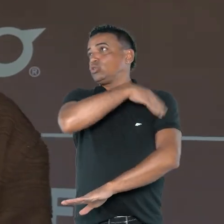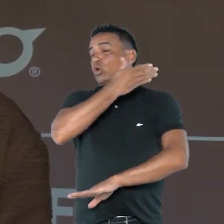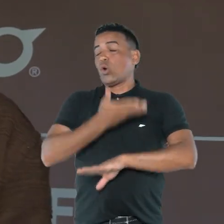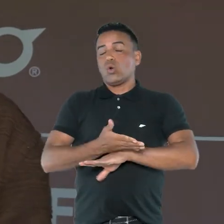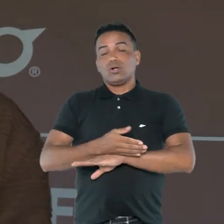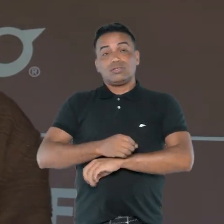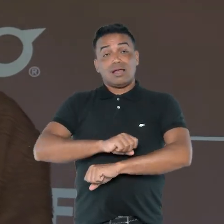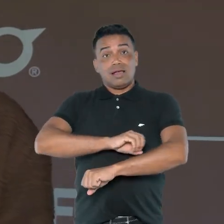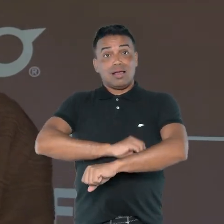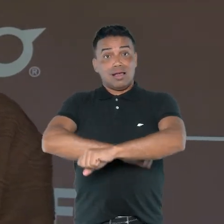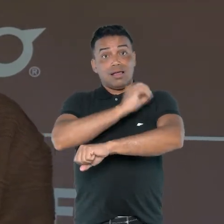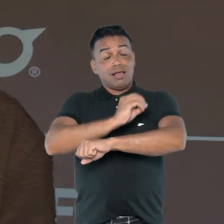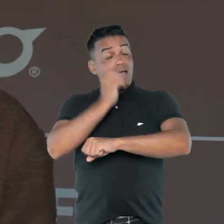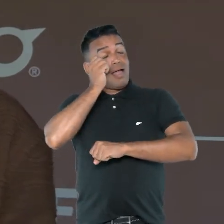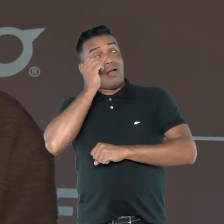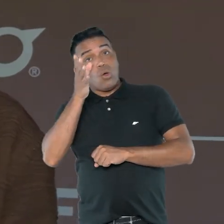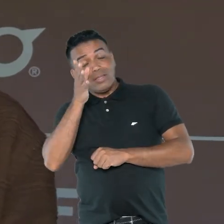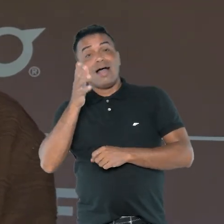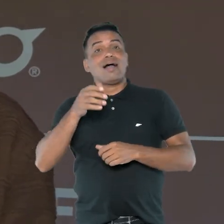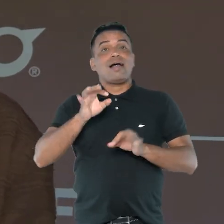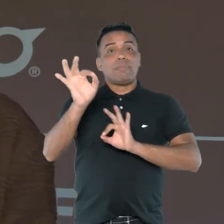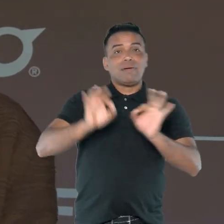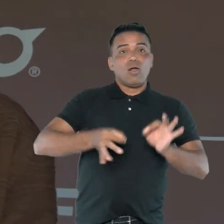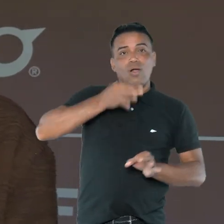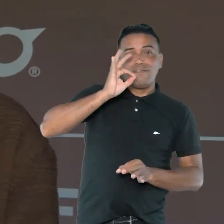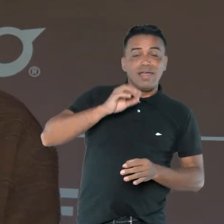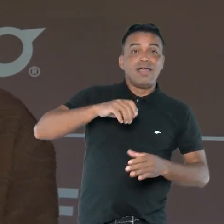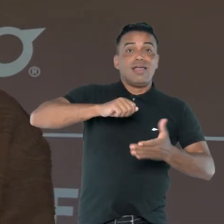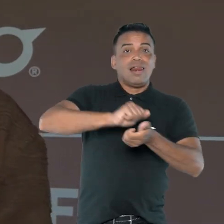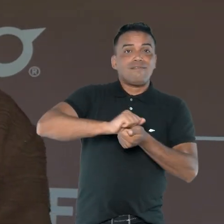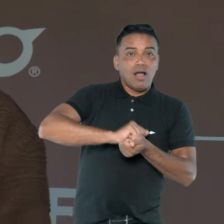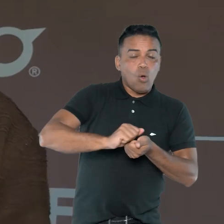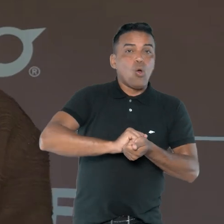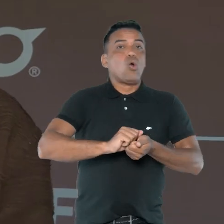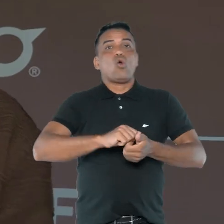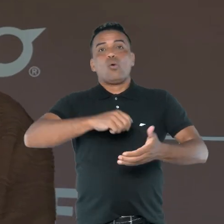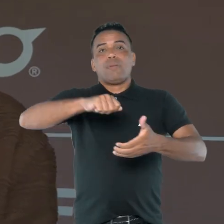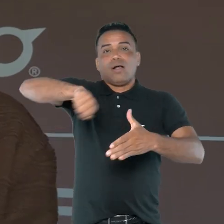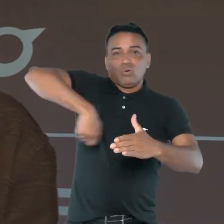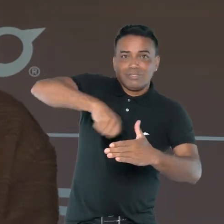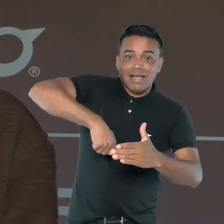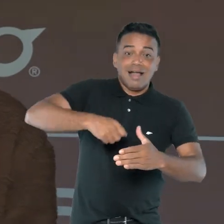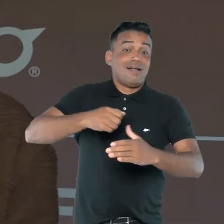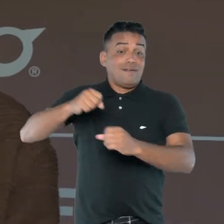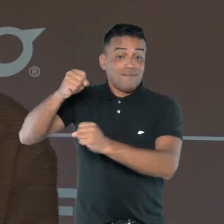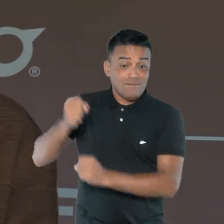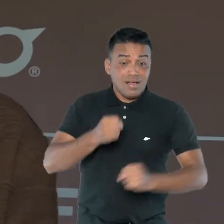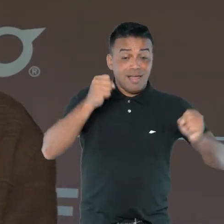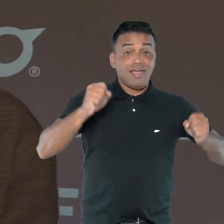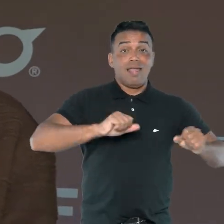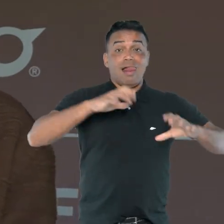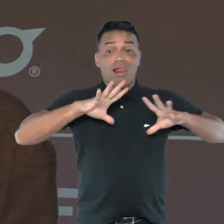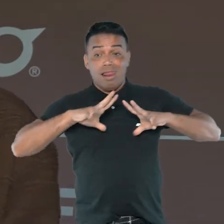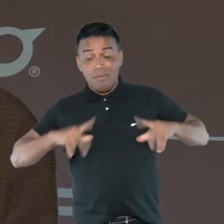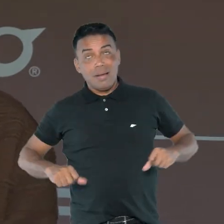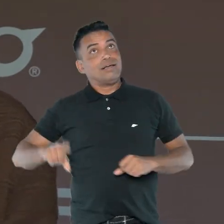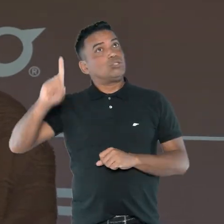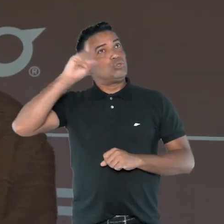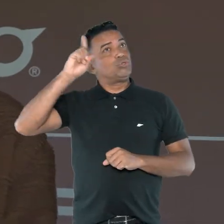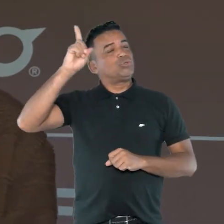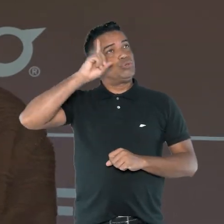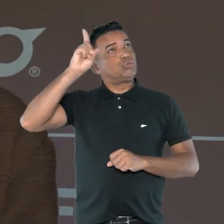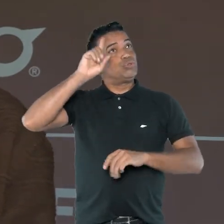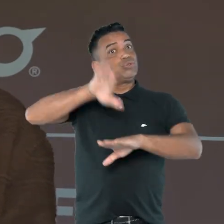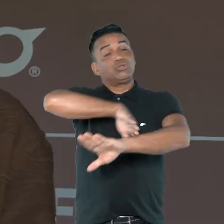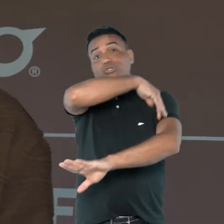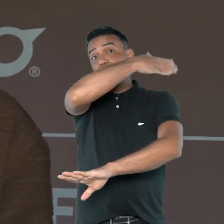da vida inteira. Acordar, preparar o café, lavar a louça, a roupa, cozinhar, lavar novamente, varrer, esfregar,